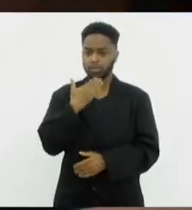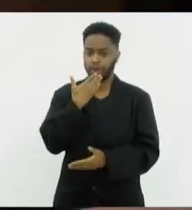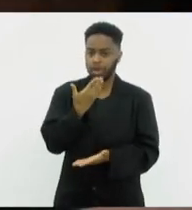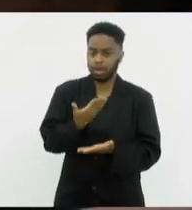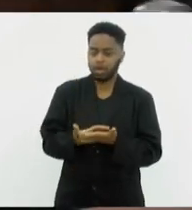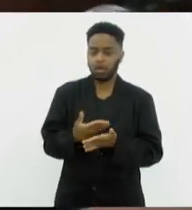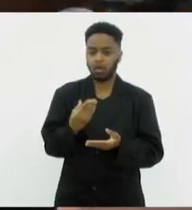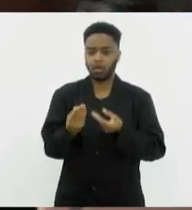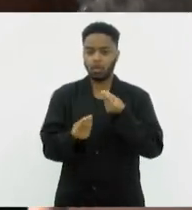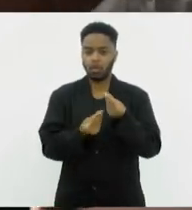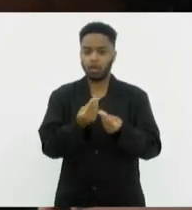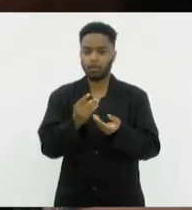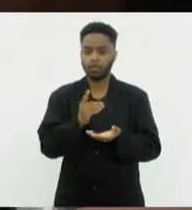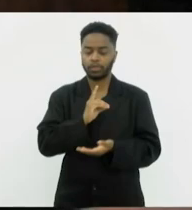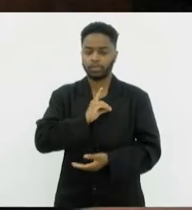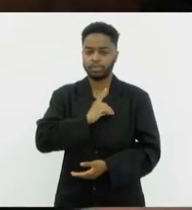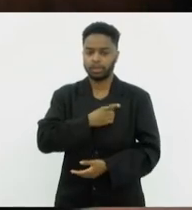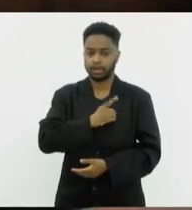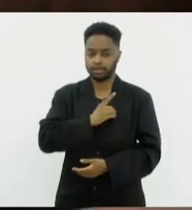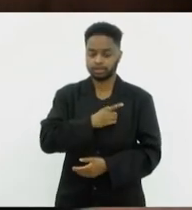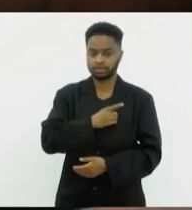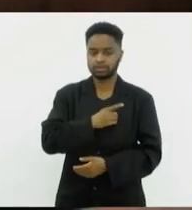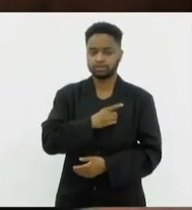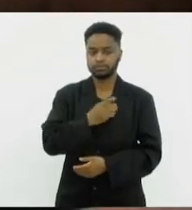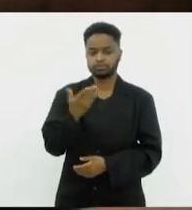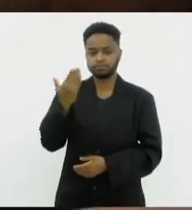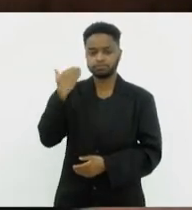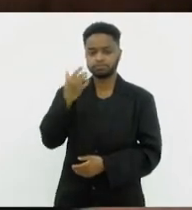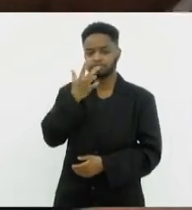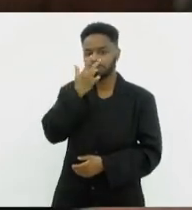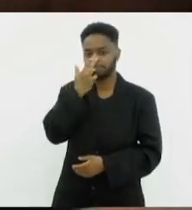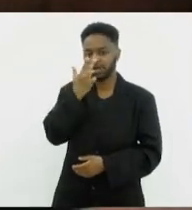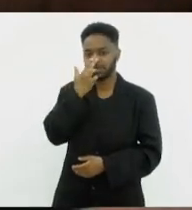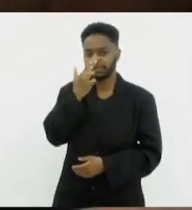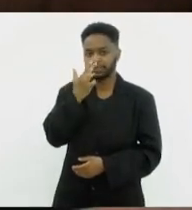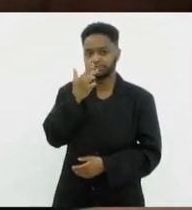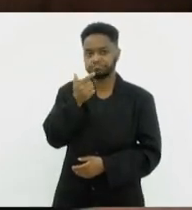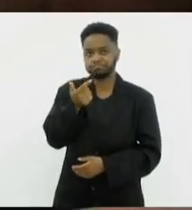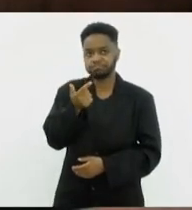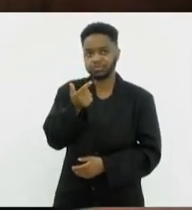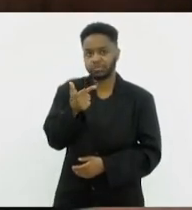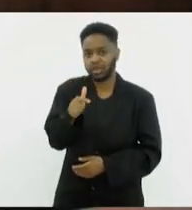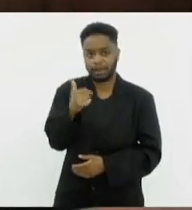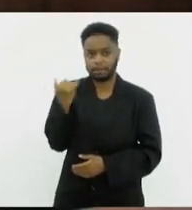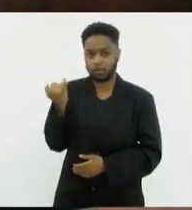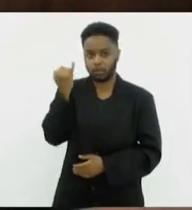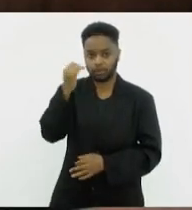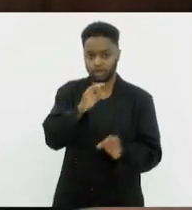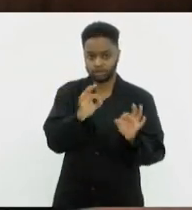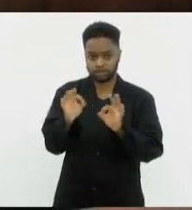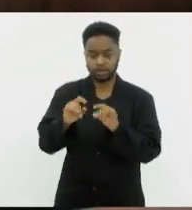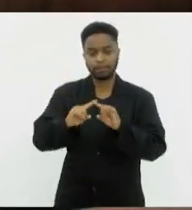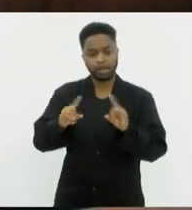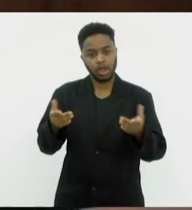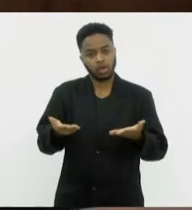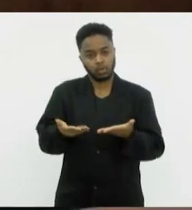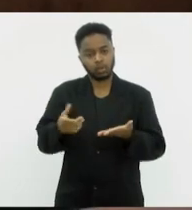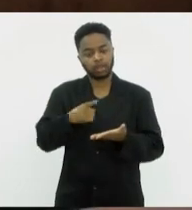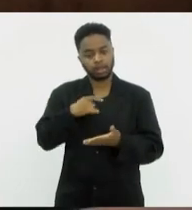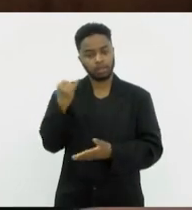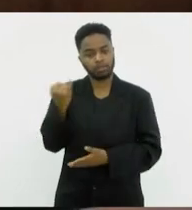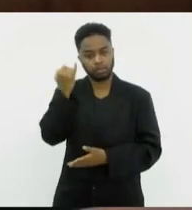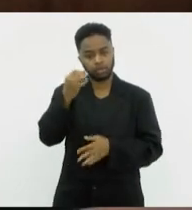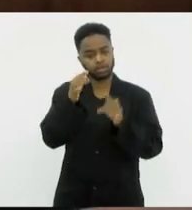como é que uma delegacia que parecia não ter assim uma relevância maior, acabou tendo uma relevância